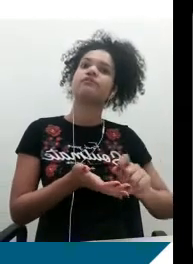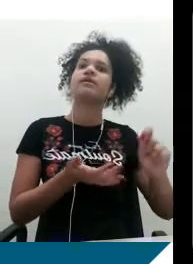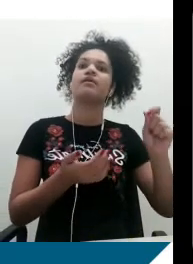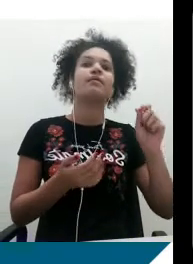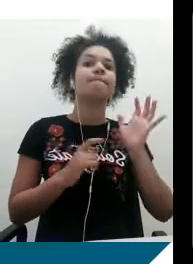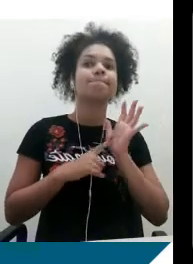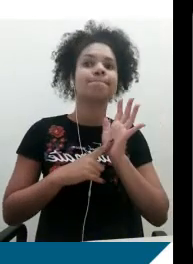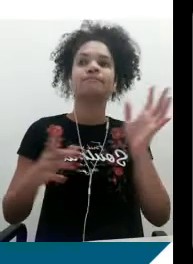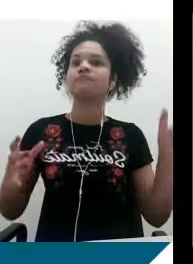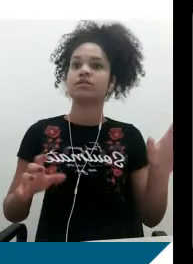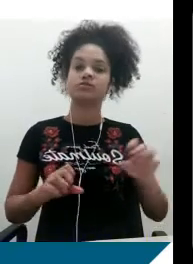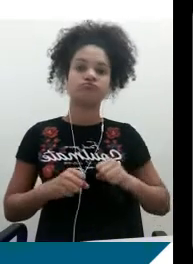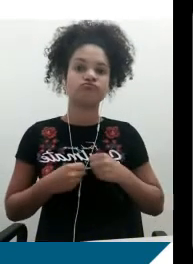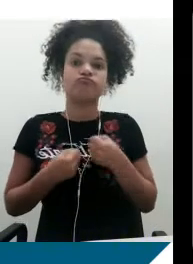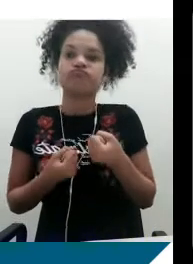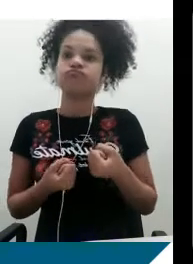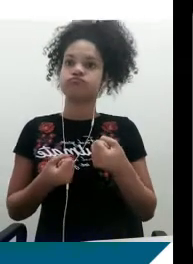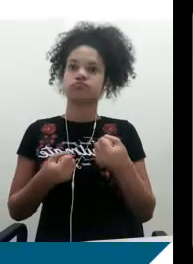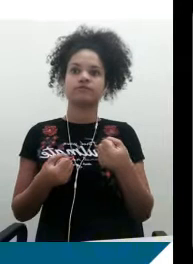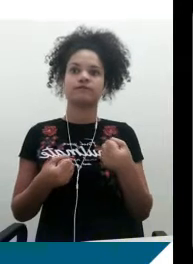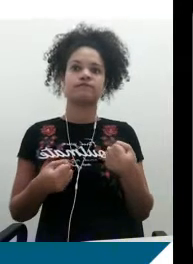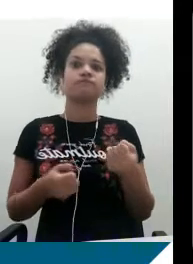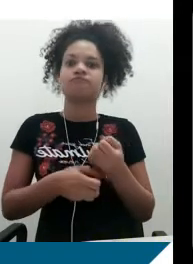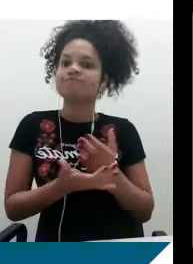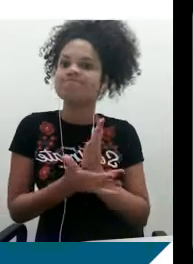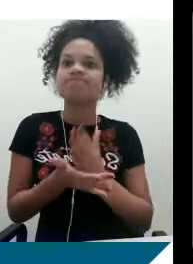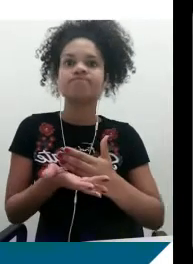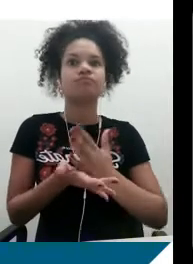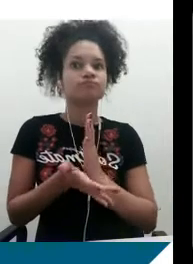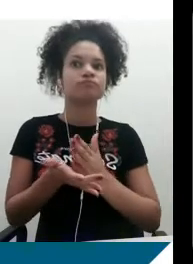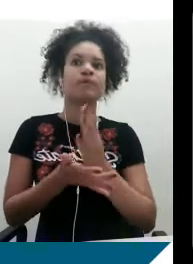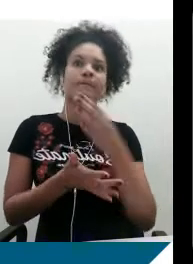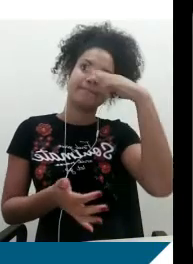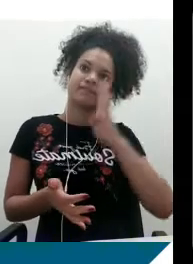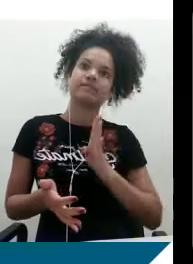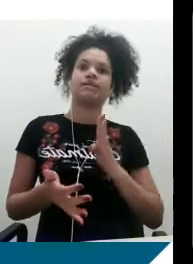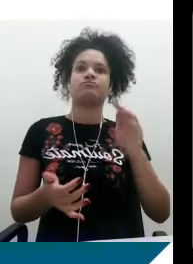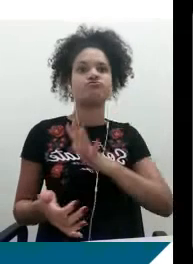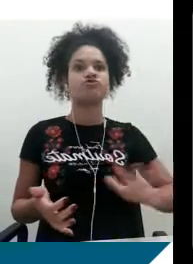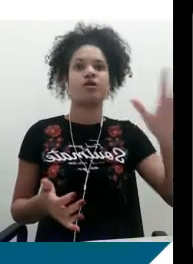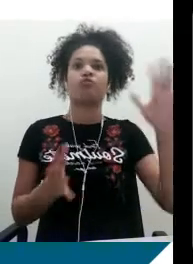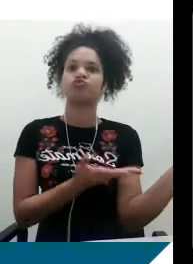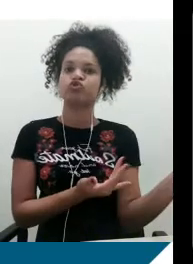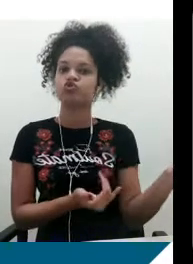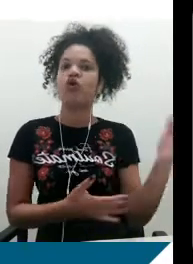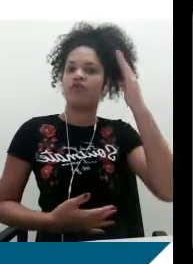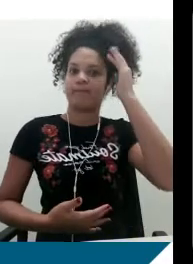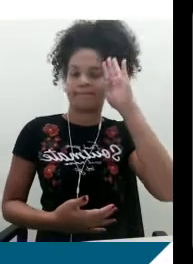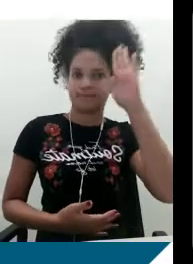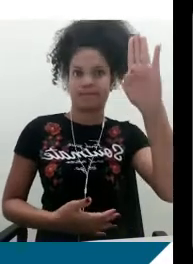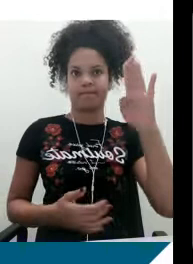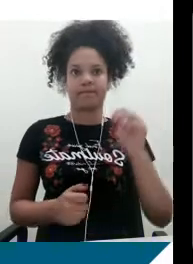dos preços das passagens de ônibus revelaram o retorno desse espírito de contestação. Gente, estratégia cultural nada mais é